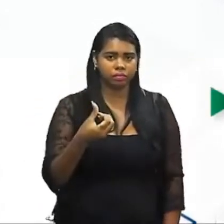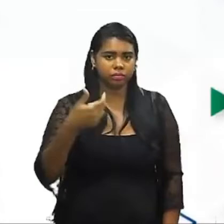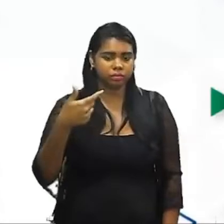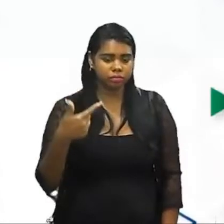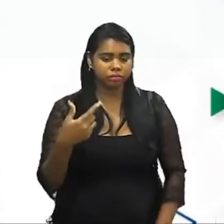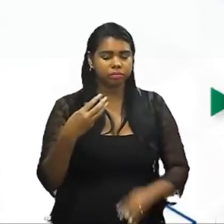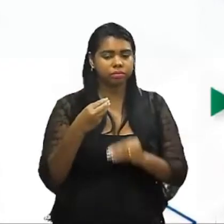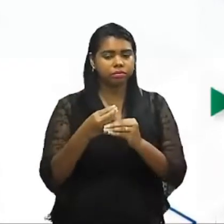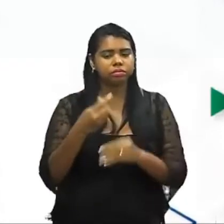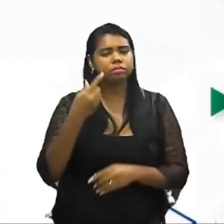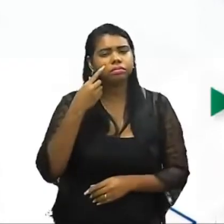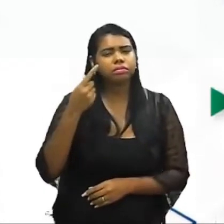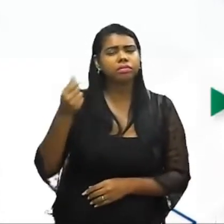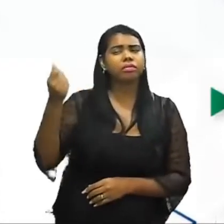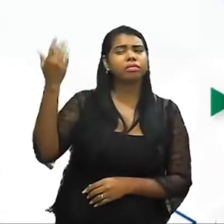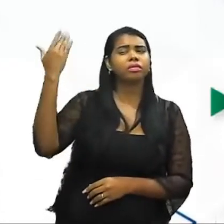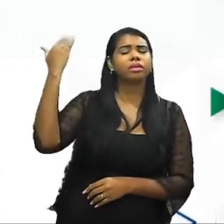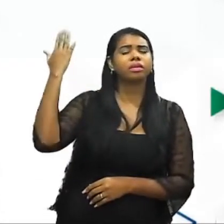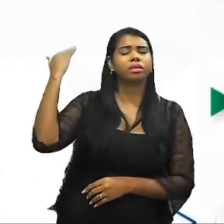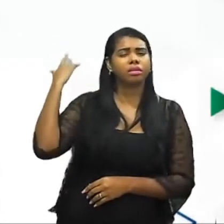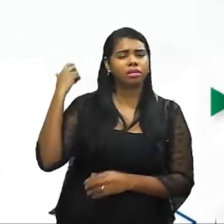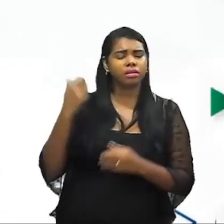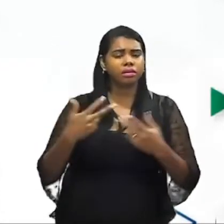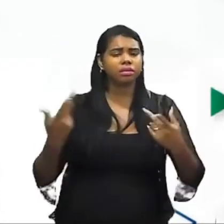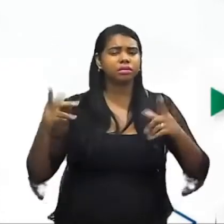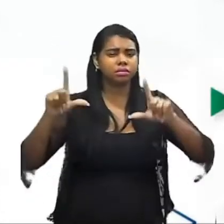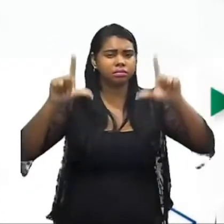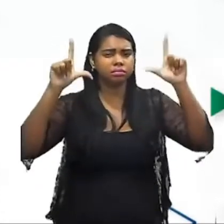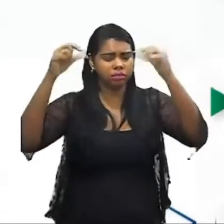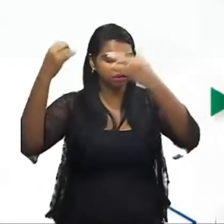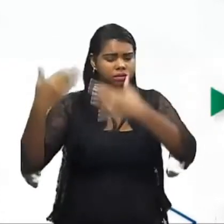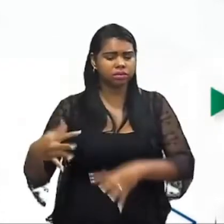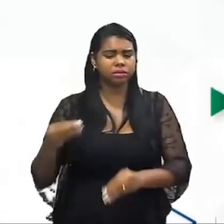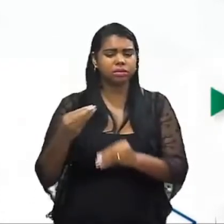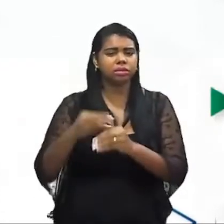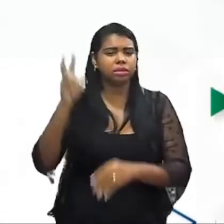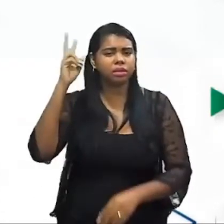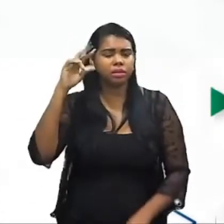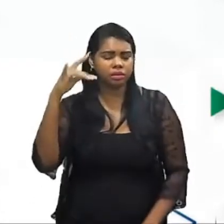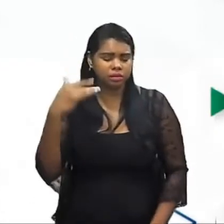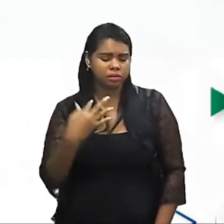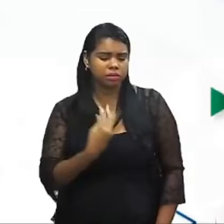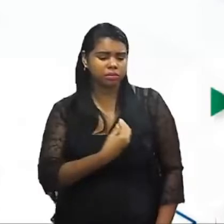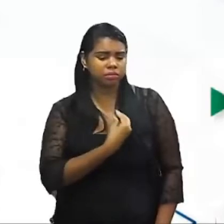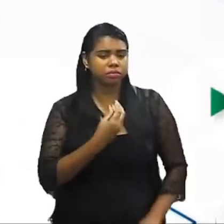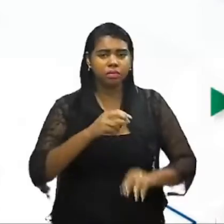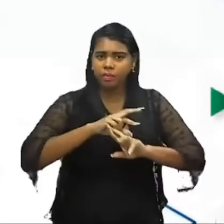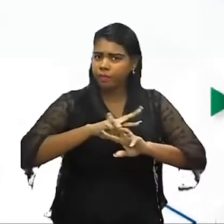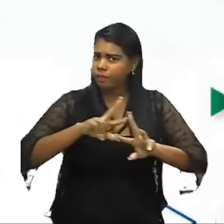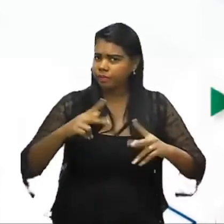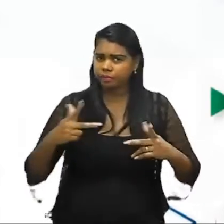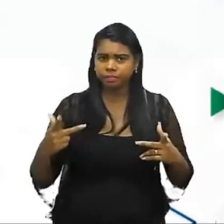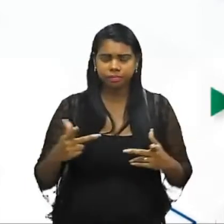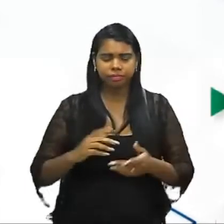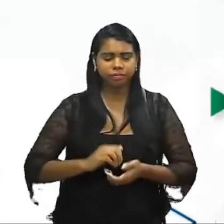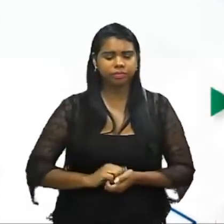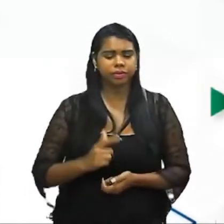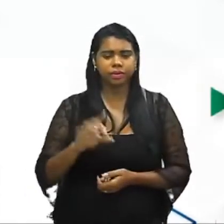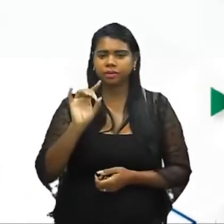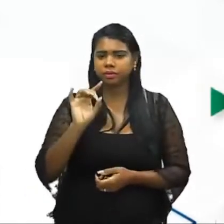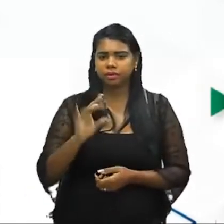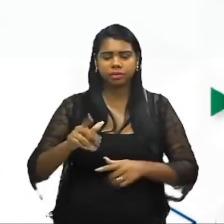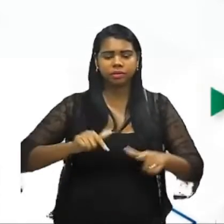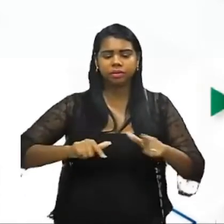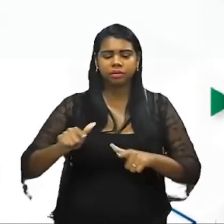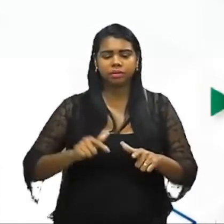veja que lá atrás, em alguns slides, quando a gente falou um pouco sobre a vida dele, viu que ele faz várias coisas, né? Então, ele não é só um artista que